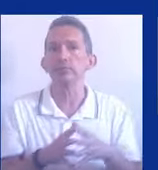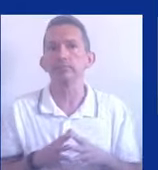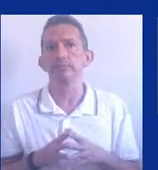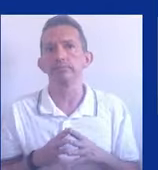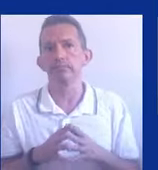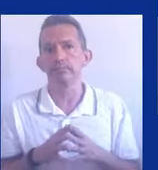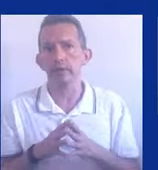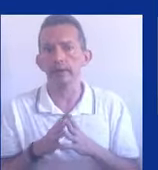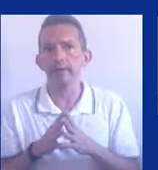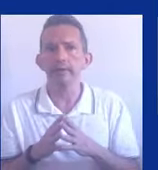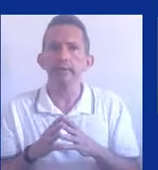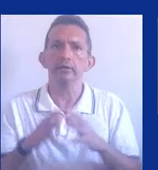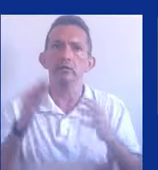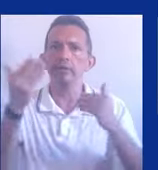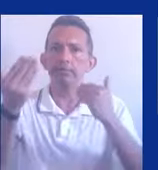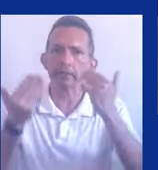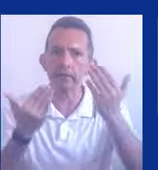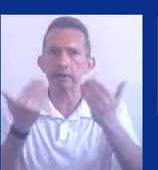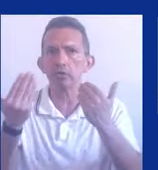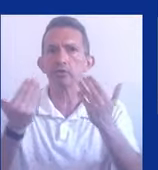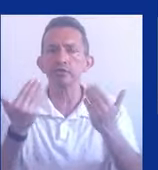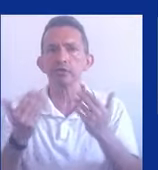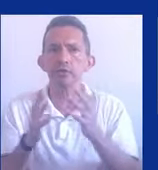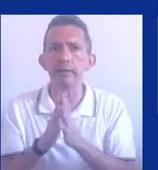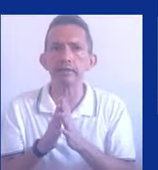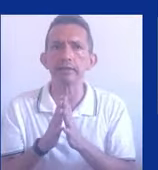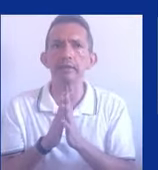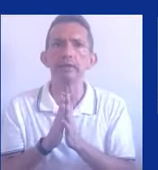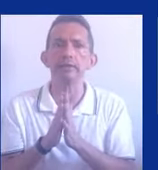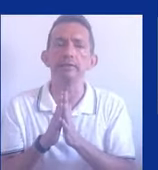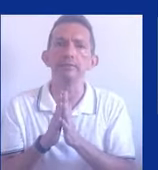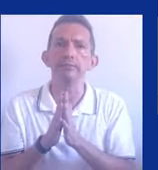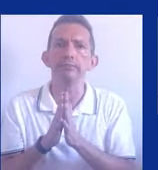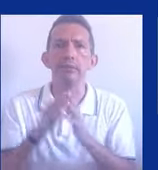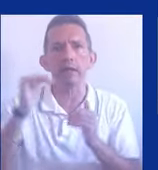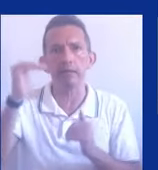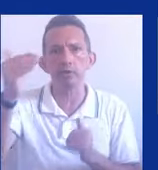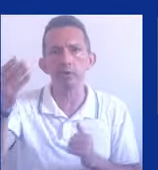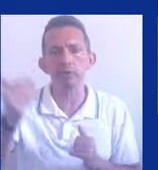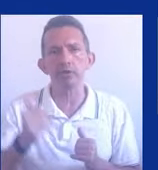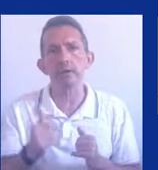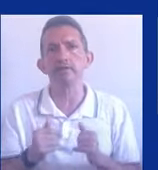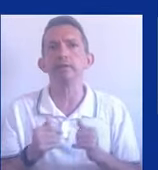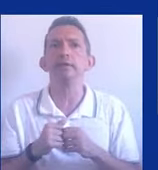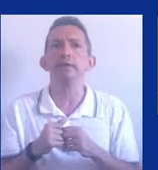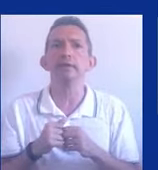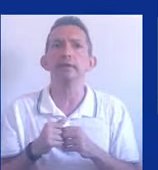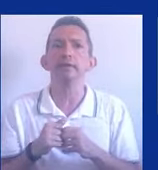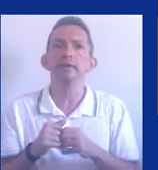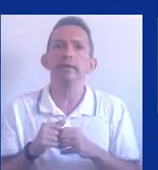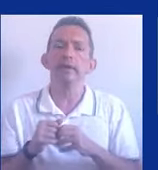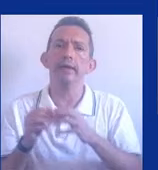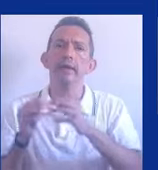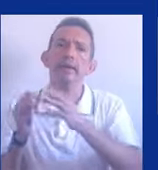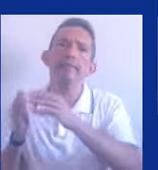liso. Tá? Então você pensa nessas duas funções básicas aí. Intercâmbio de substância,